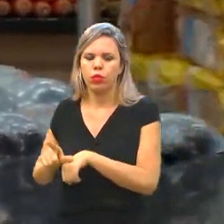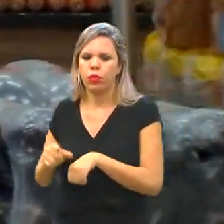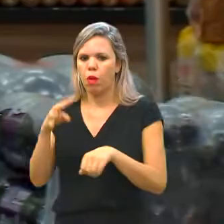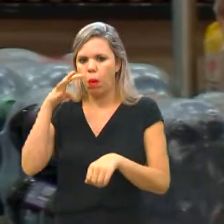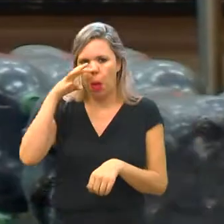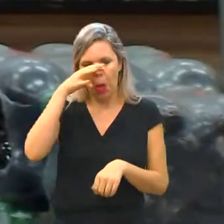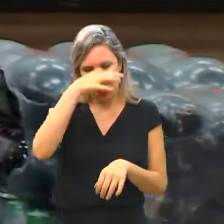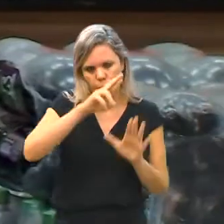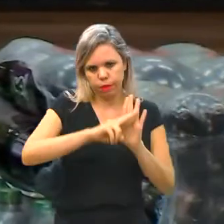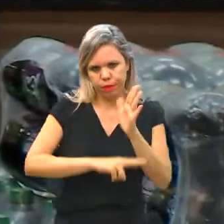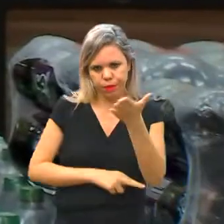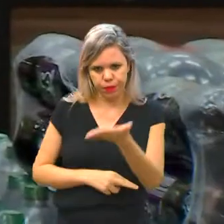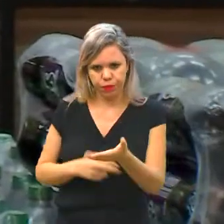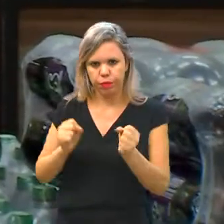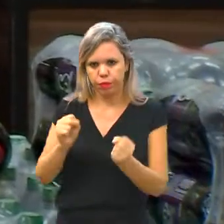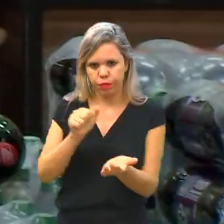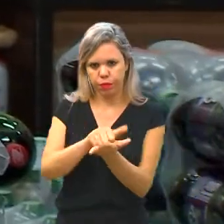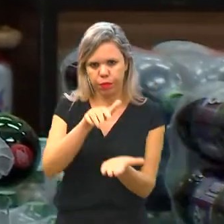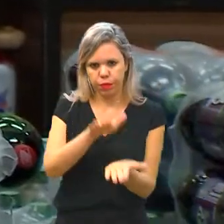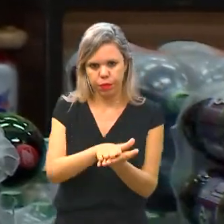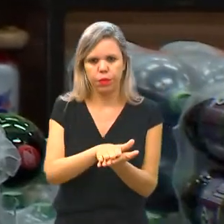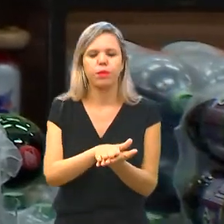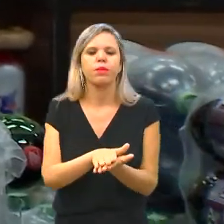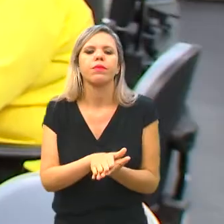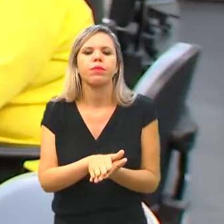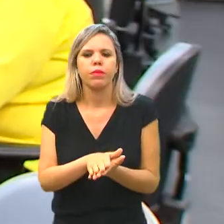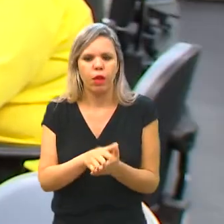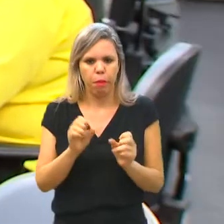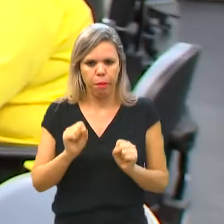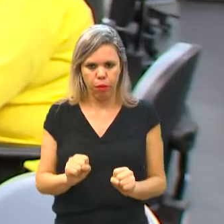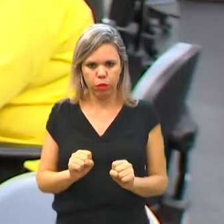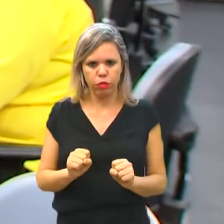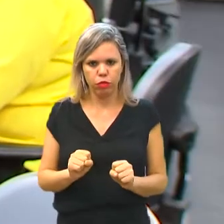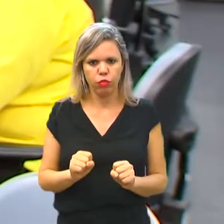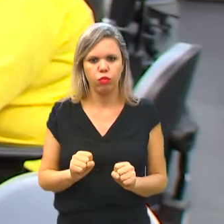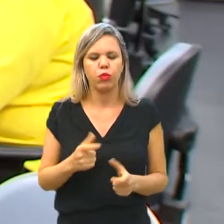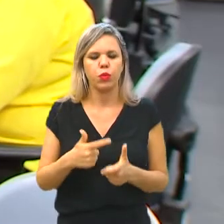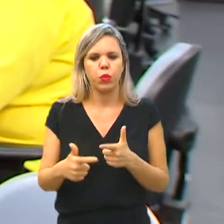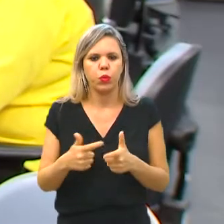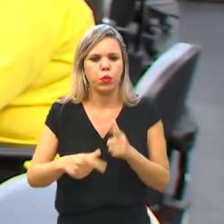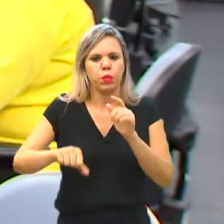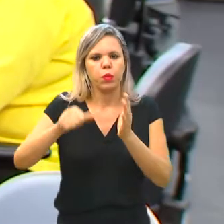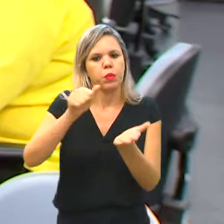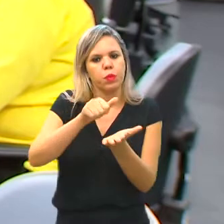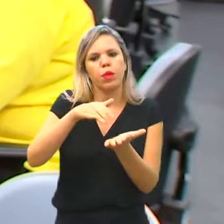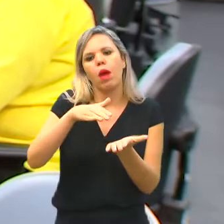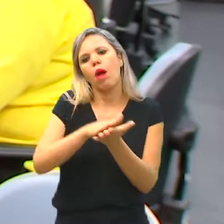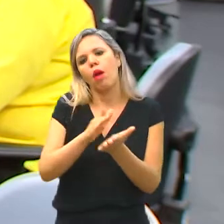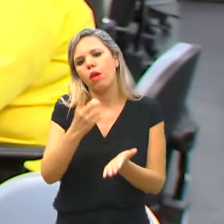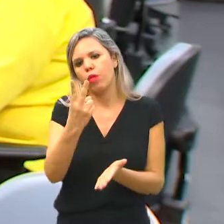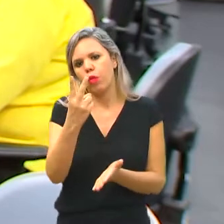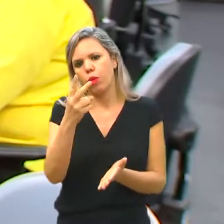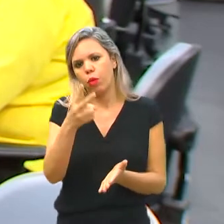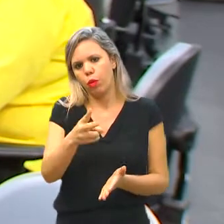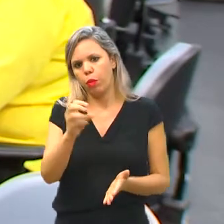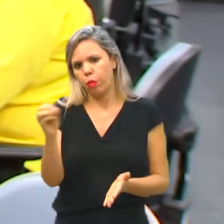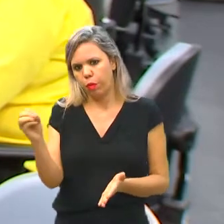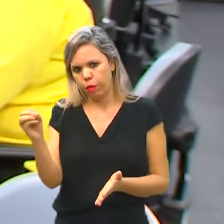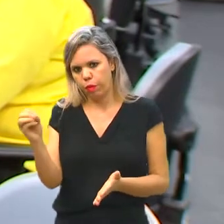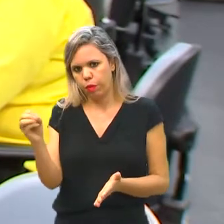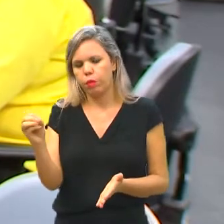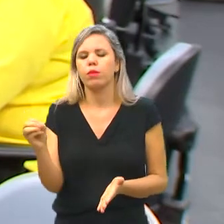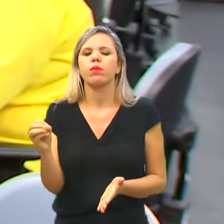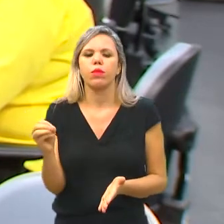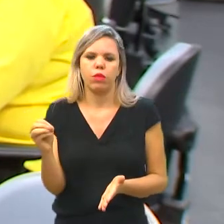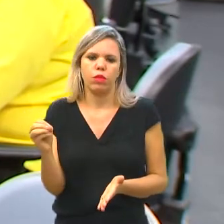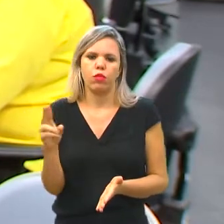que descumprir a regra pode ser multado. Ela pode ser penalizada com uma multa, que o valor mínimo é de 200